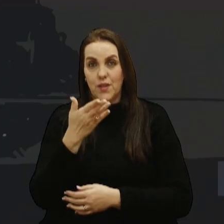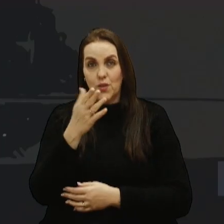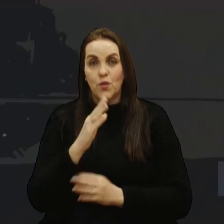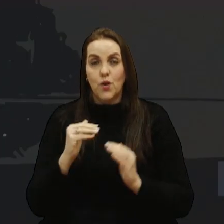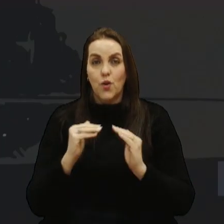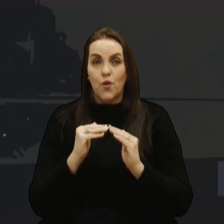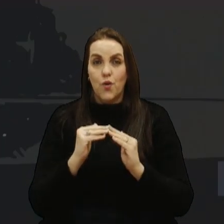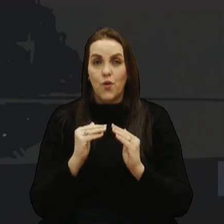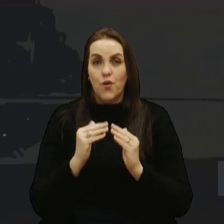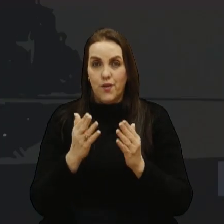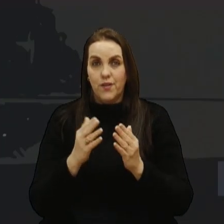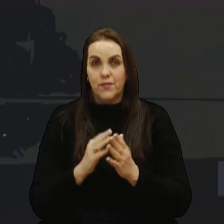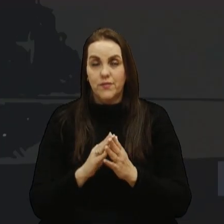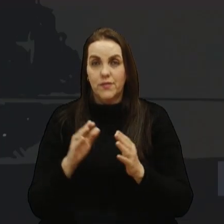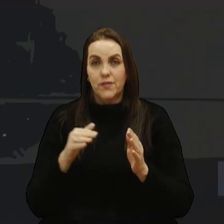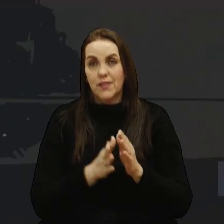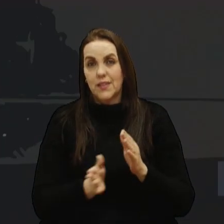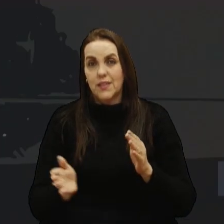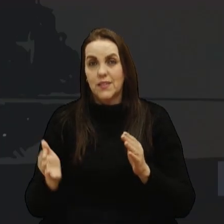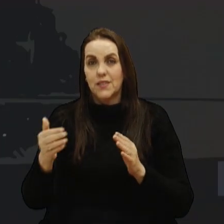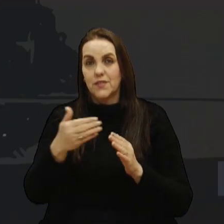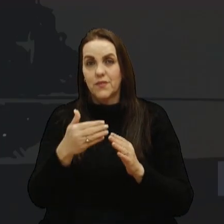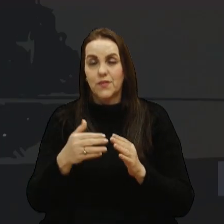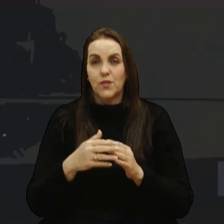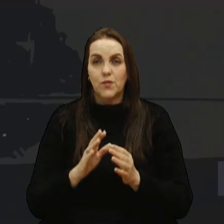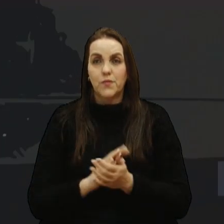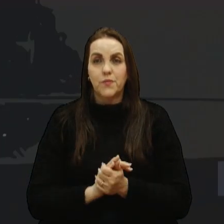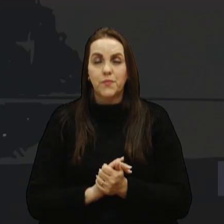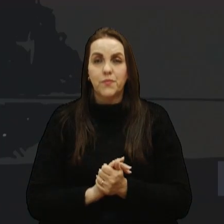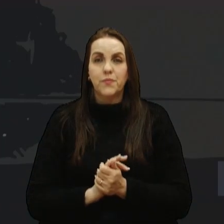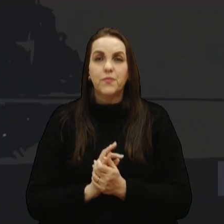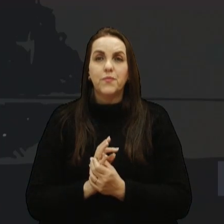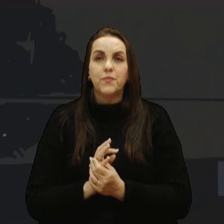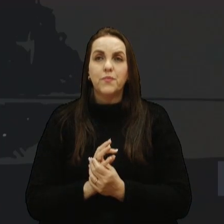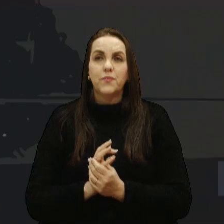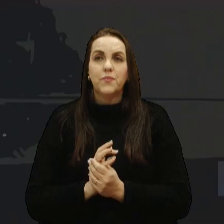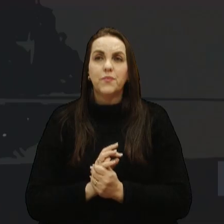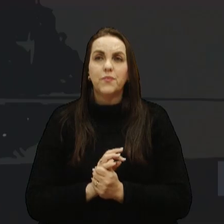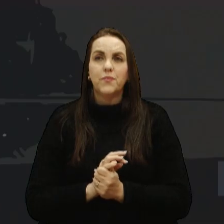grande desvio ali, o acesso por dentro. Próximo.